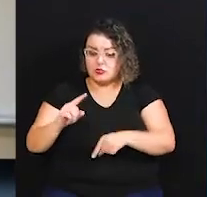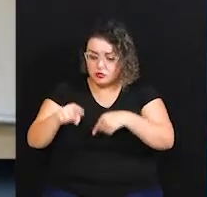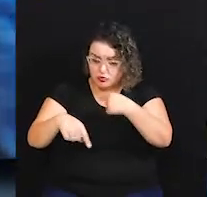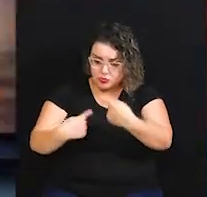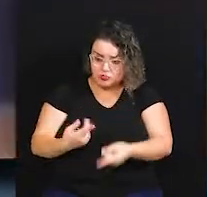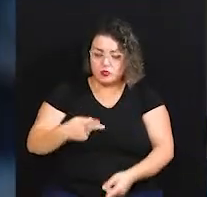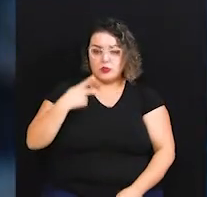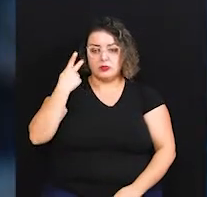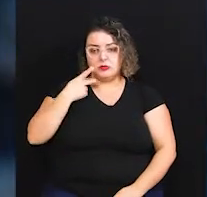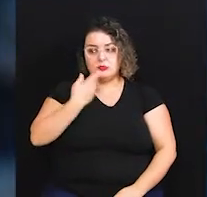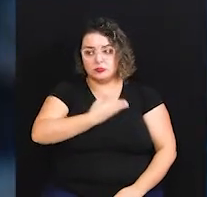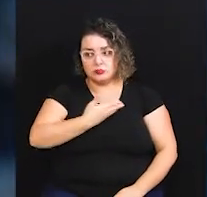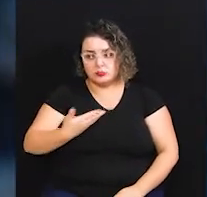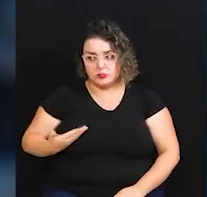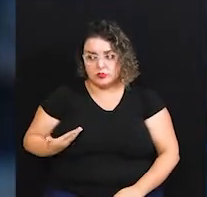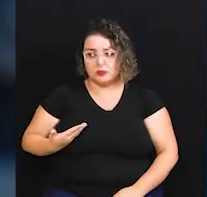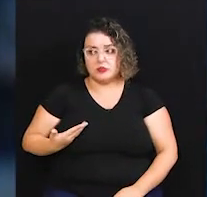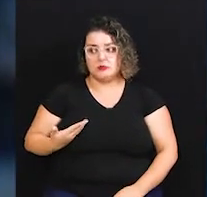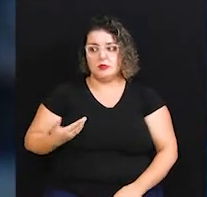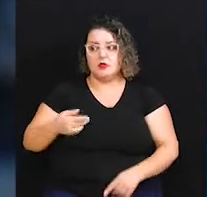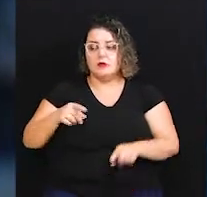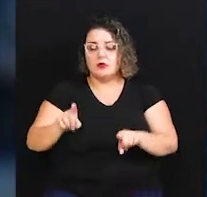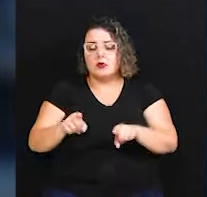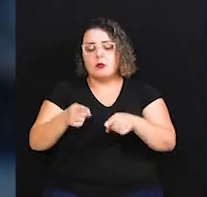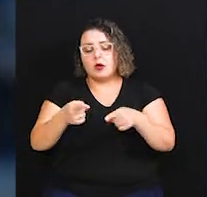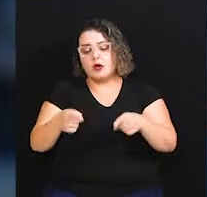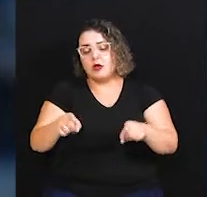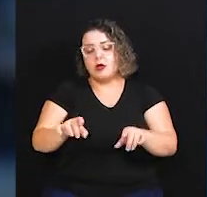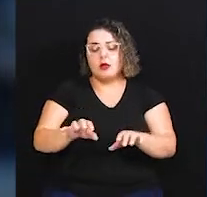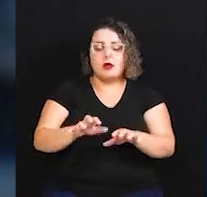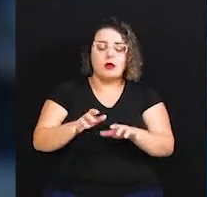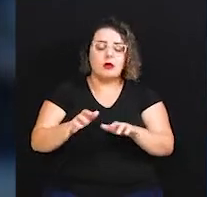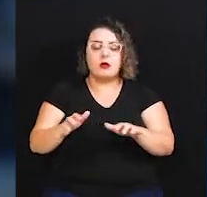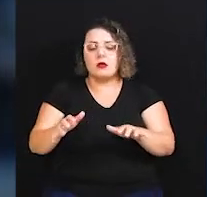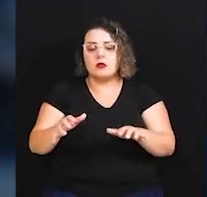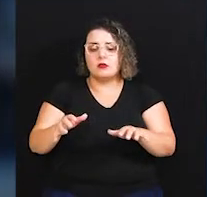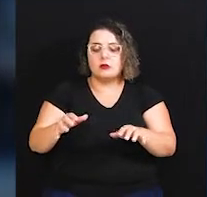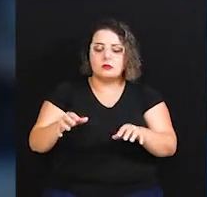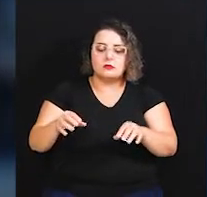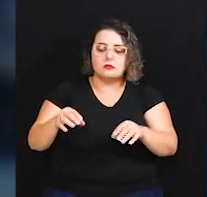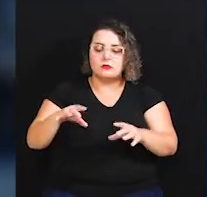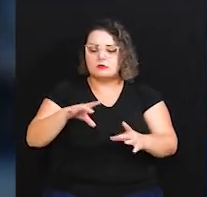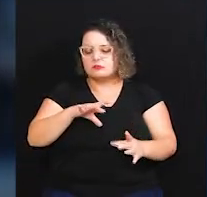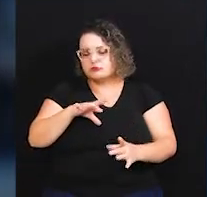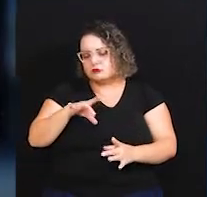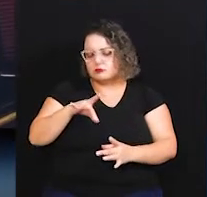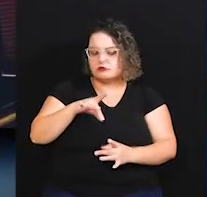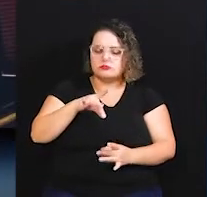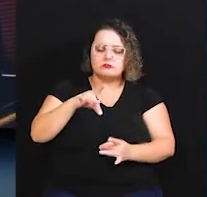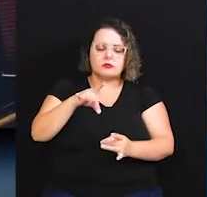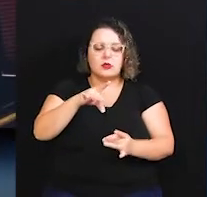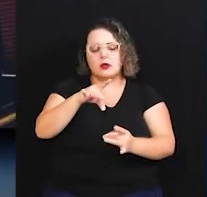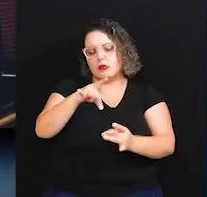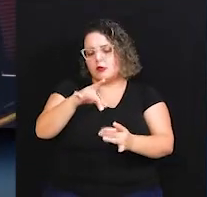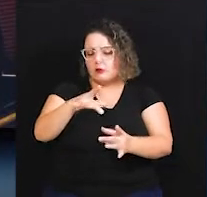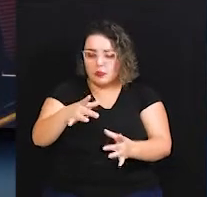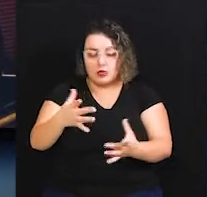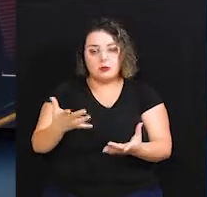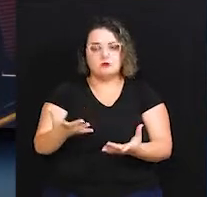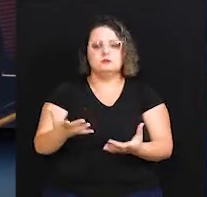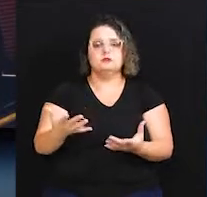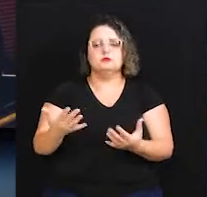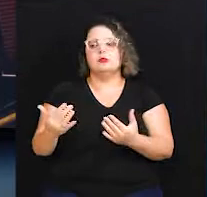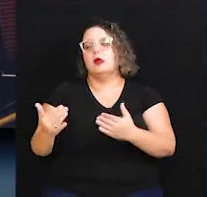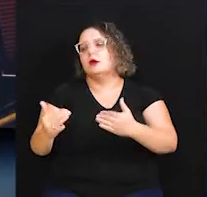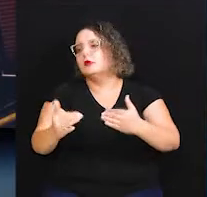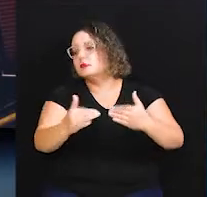políticas públicas. Mas no momento que a música toca... Te transporta para outro lugar. Sim, eu acho que traz todo mundo pelo menos